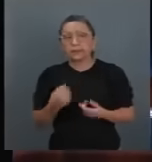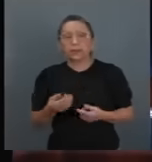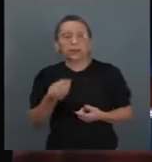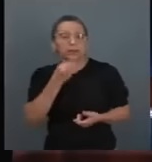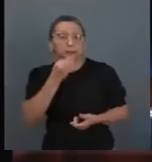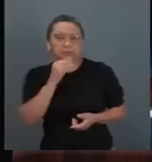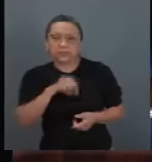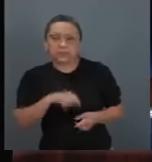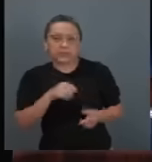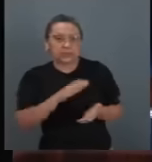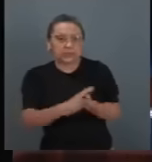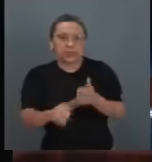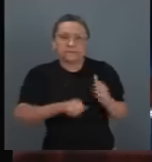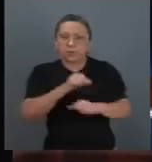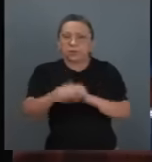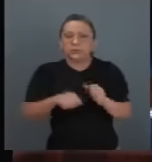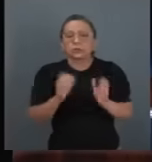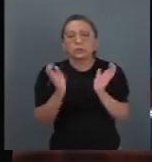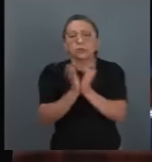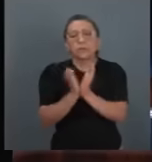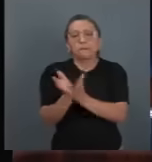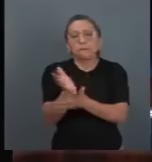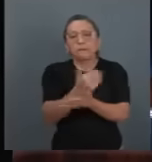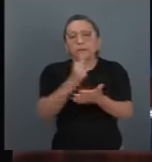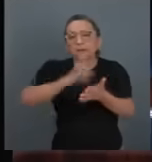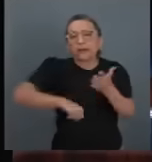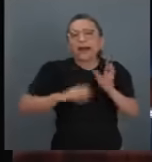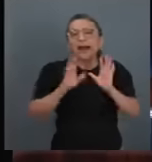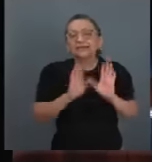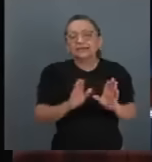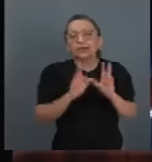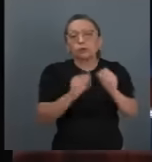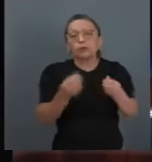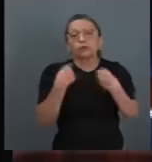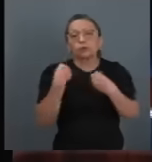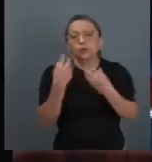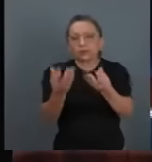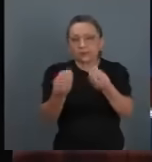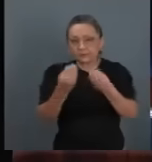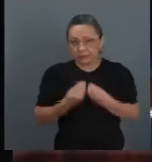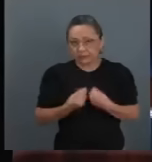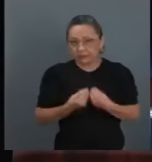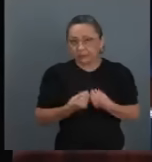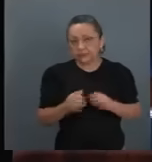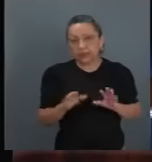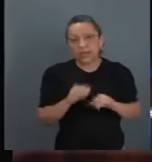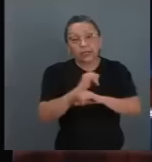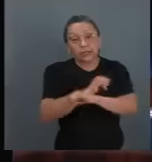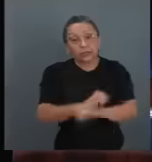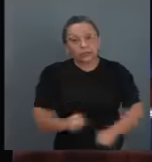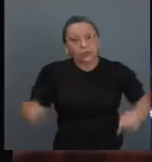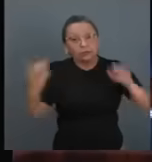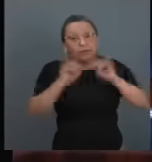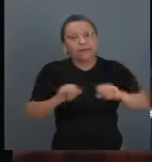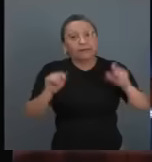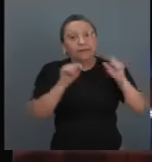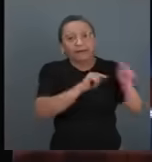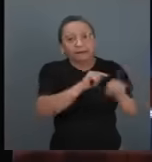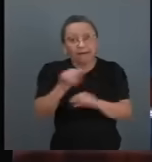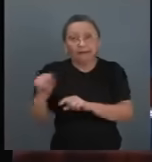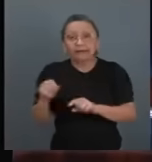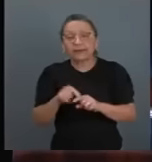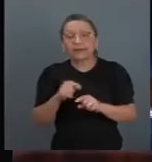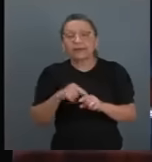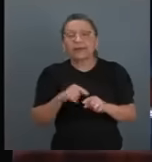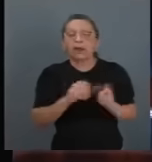ter nenhuma mudança no pacote da forma que chegou? Então, a notícia é essa, que